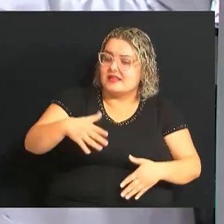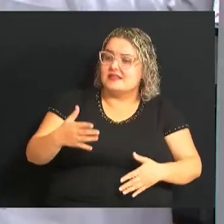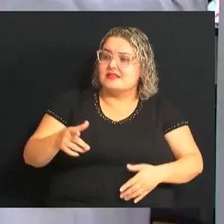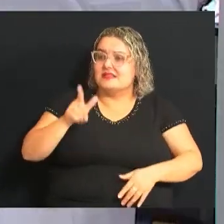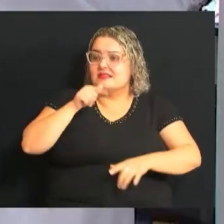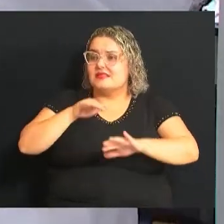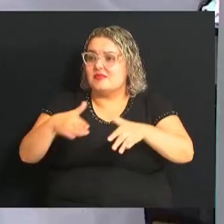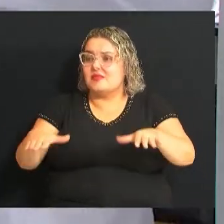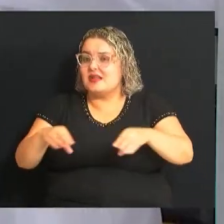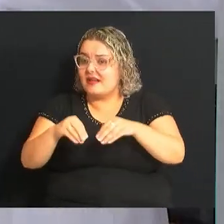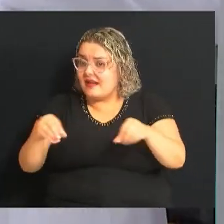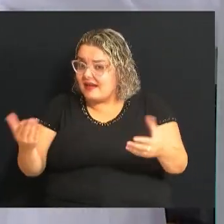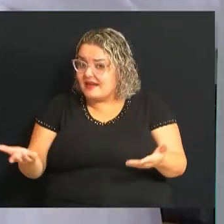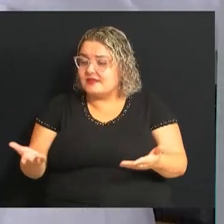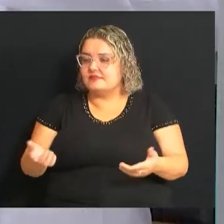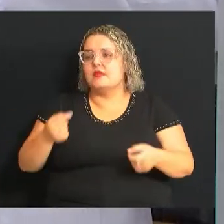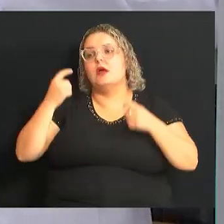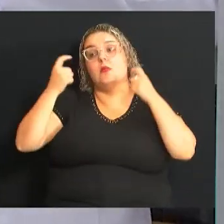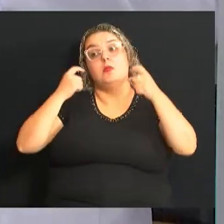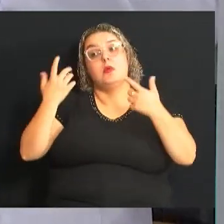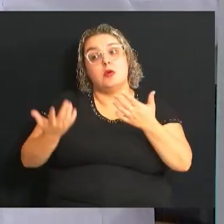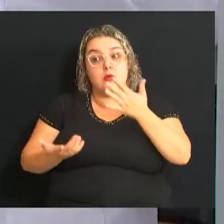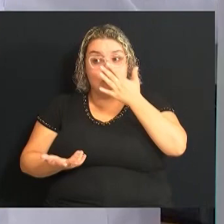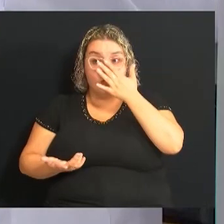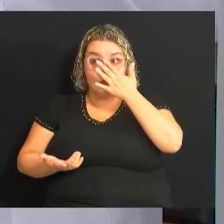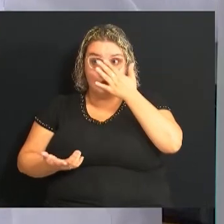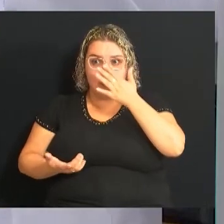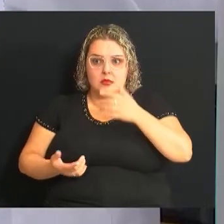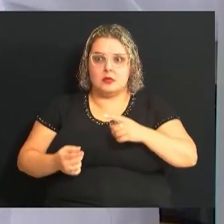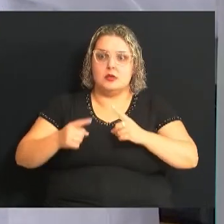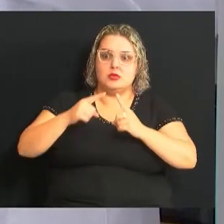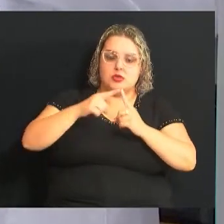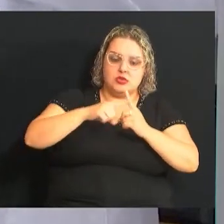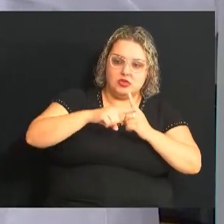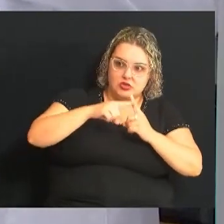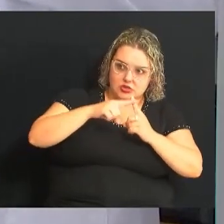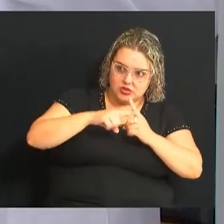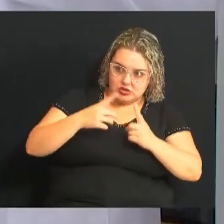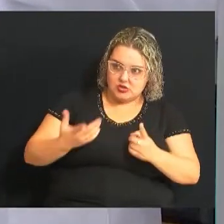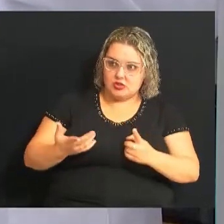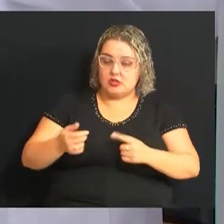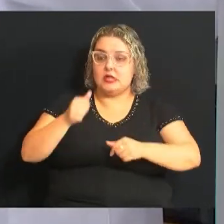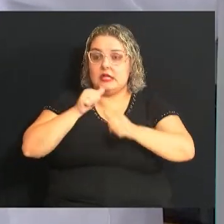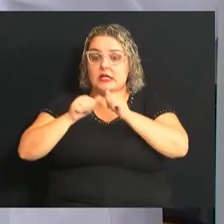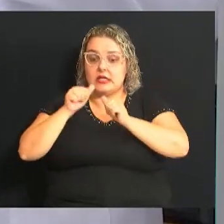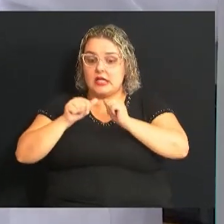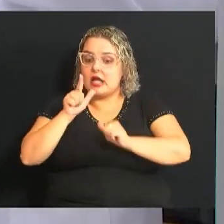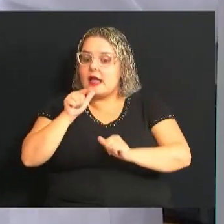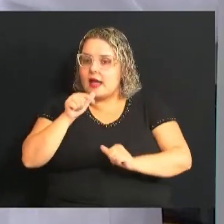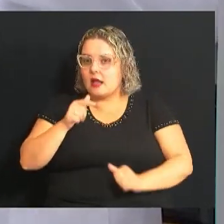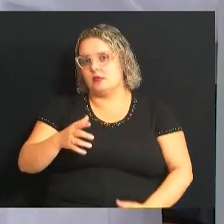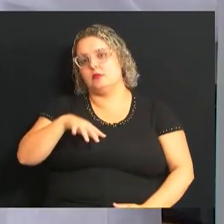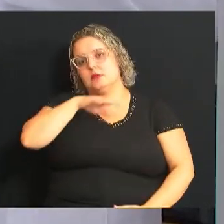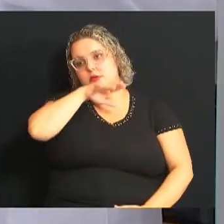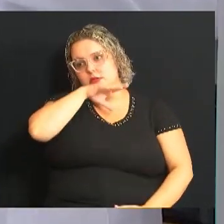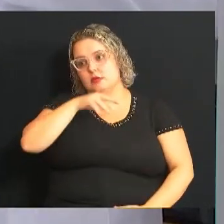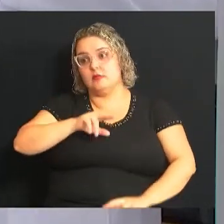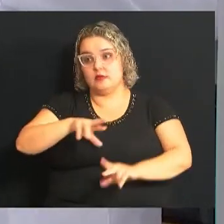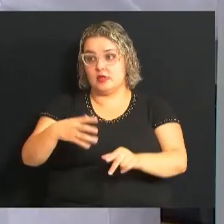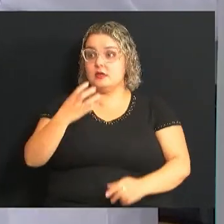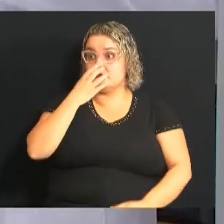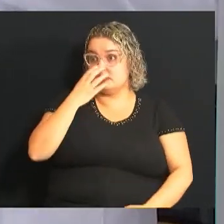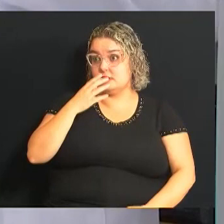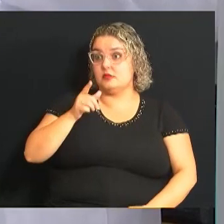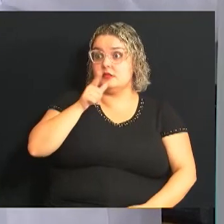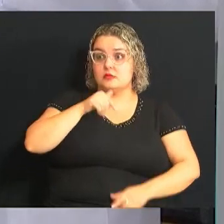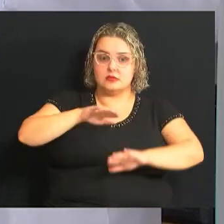é sempre se preocupar bastante com a questão da temperatura, né, e da hidratação do animal. Muitos cães, né, vão até a praia, entram